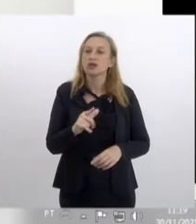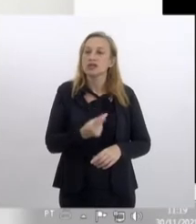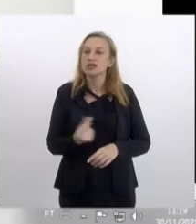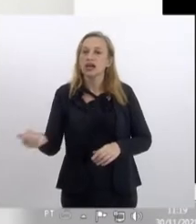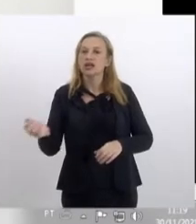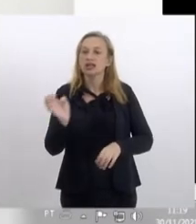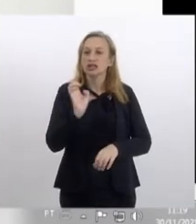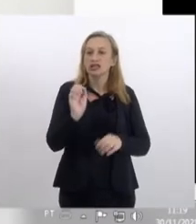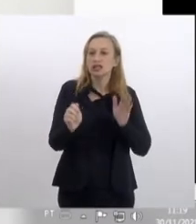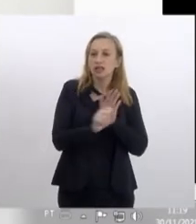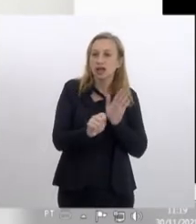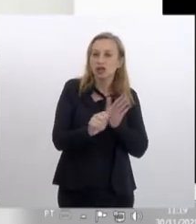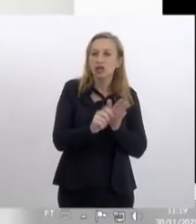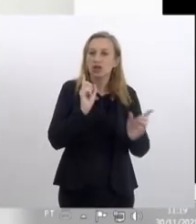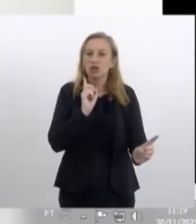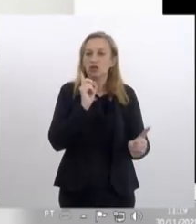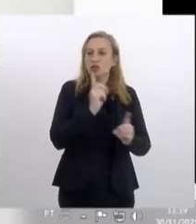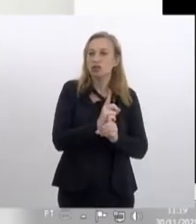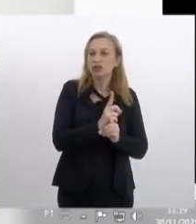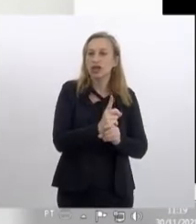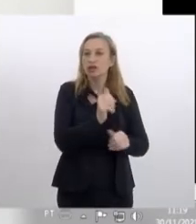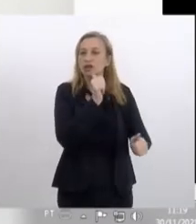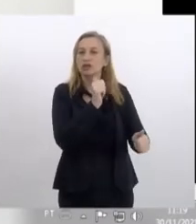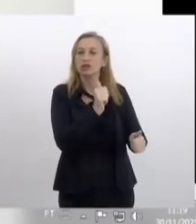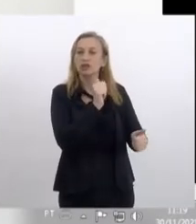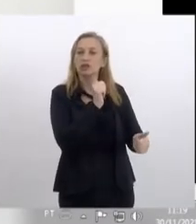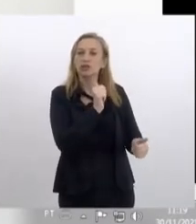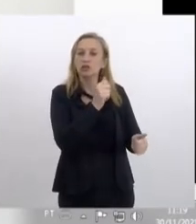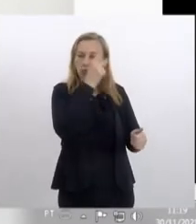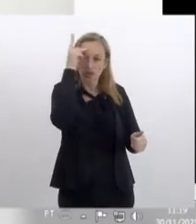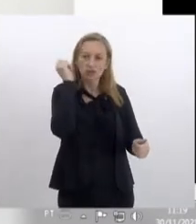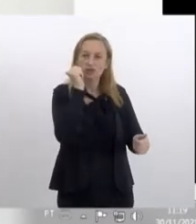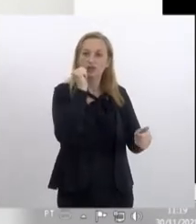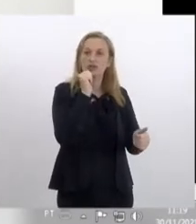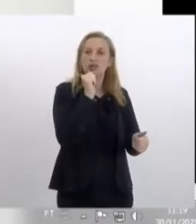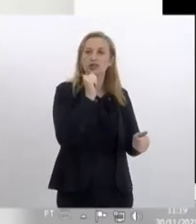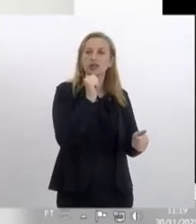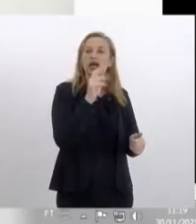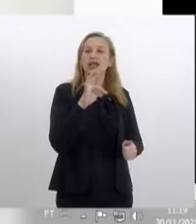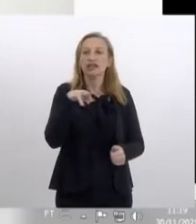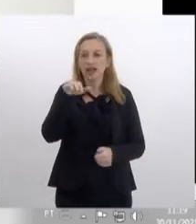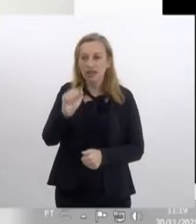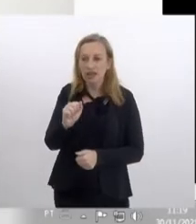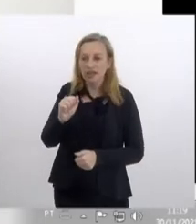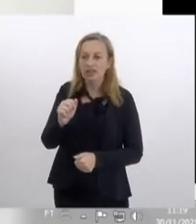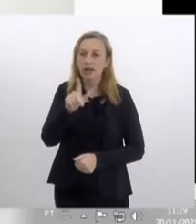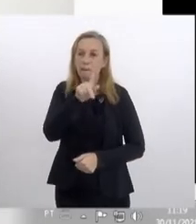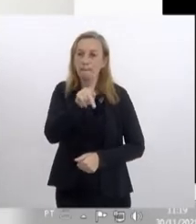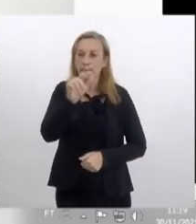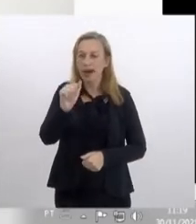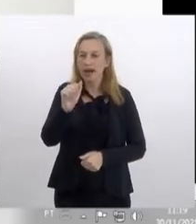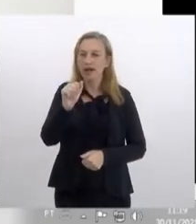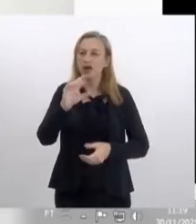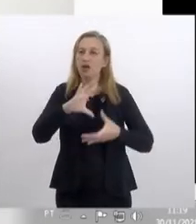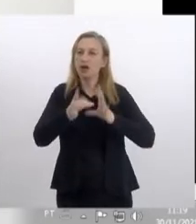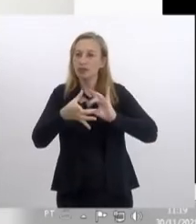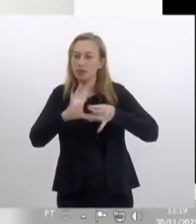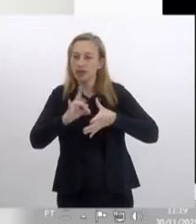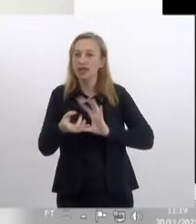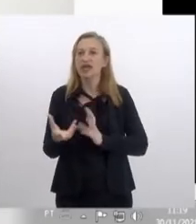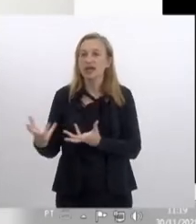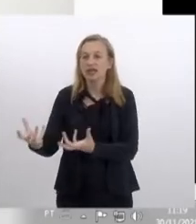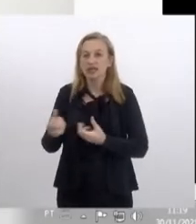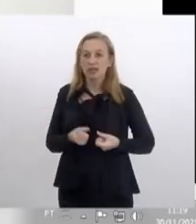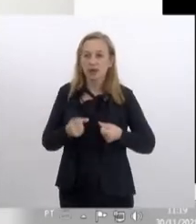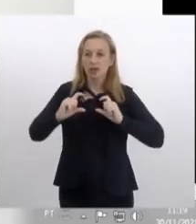que encontraram com os atletas das Olimpíadas, né, das Olimpíadas e das Paralimpíadas, e aí eles receberam uma medalha,